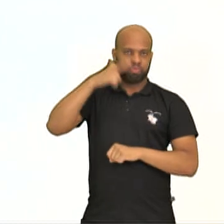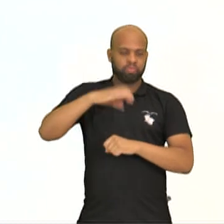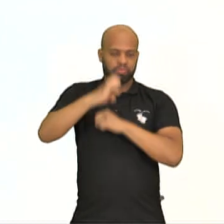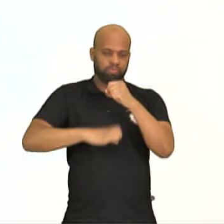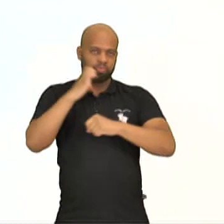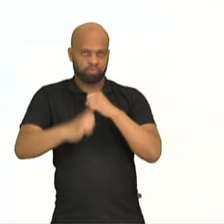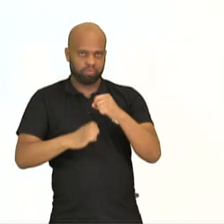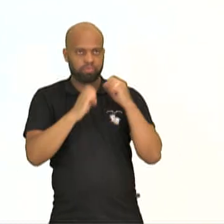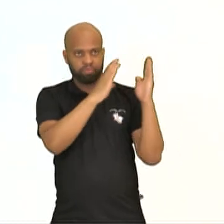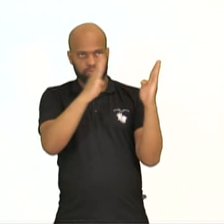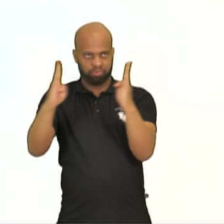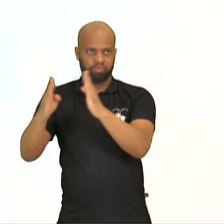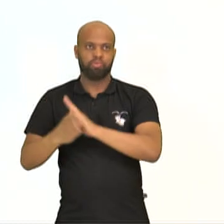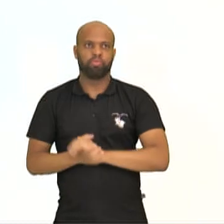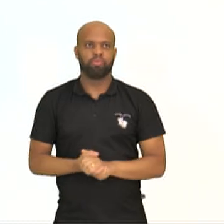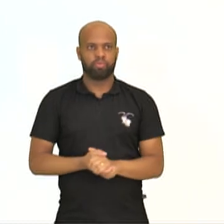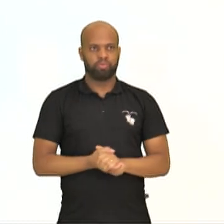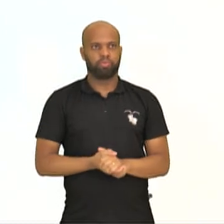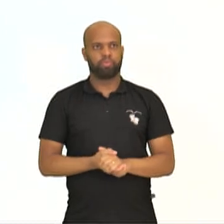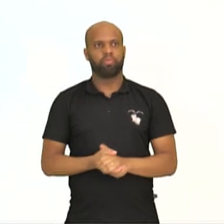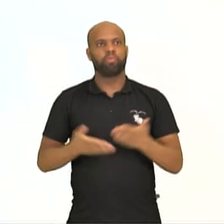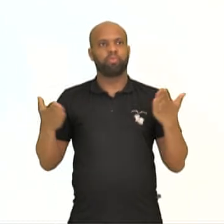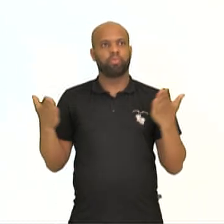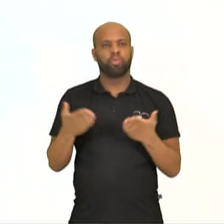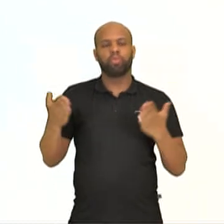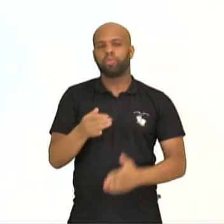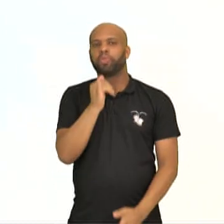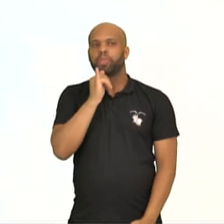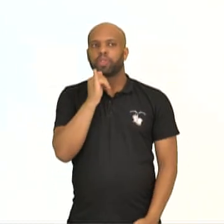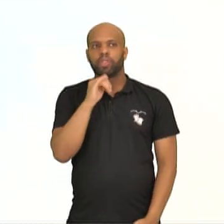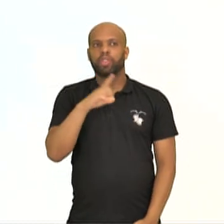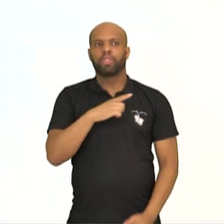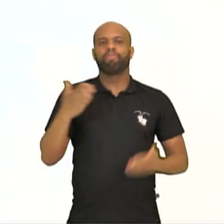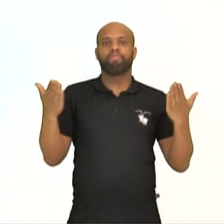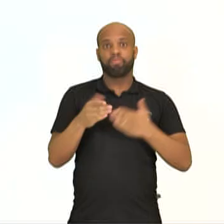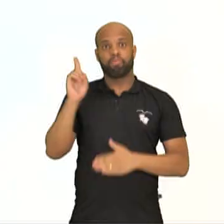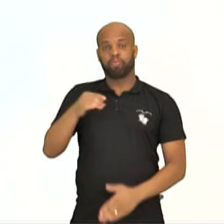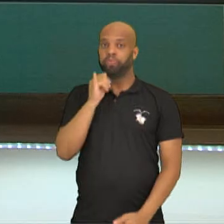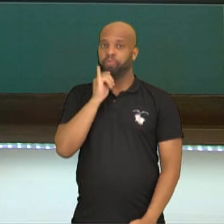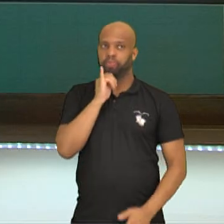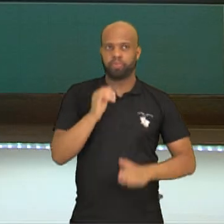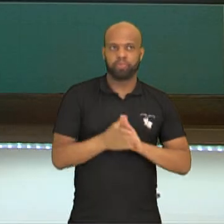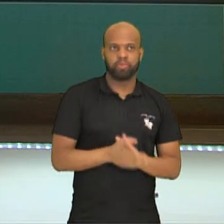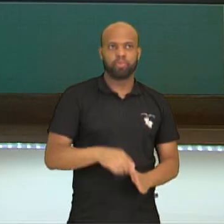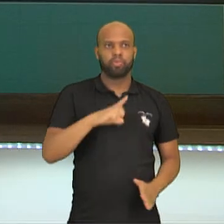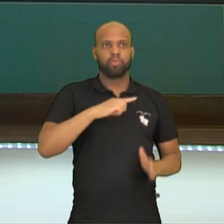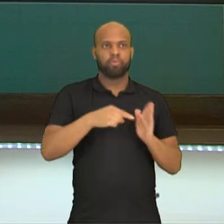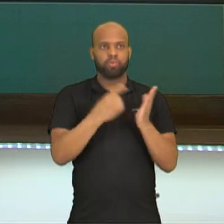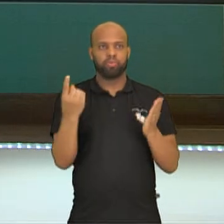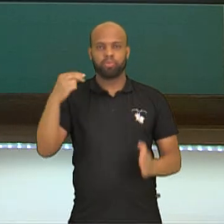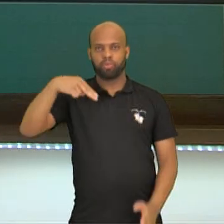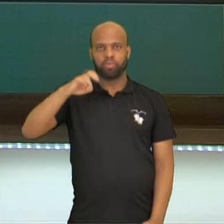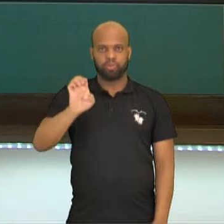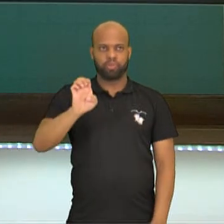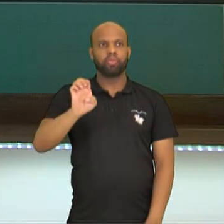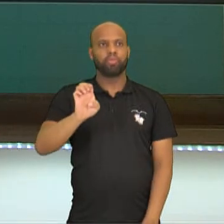elétrons no processo. E aí, por exemplo, temos esses casos aqui, ó. Então, o primeiro aqui, o